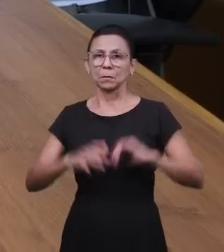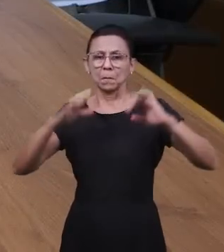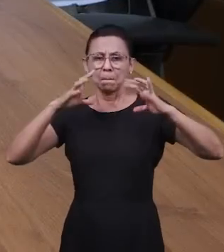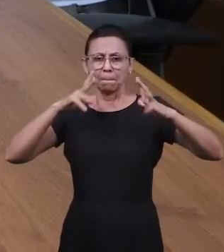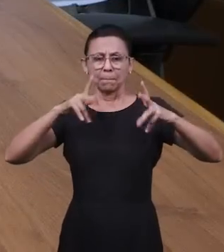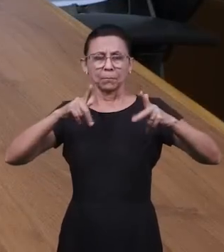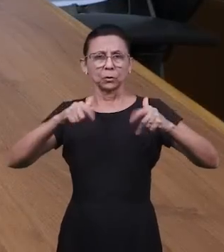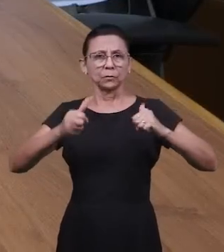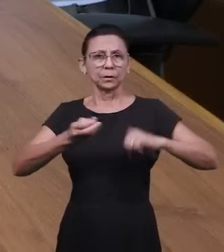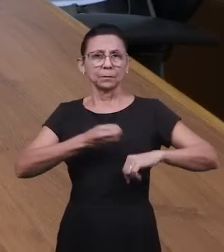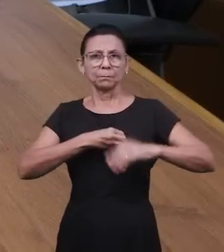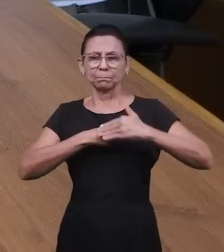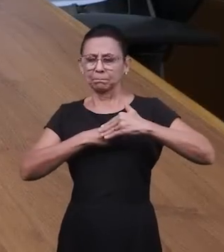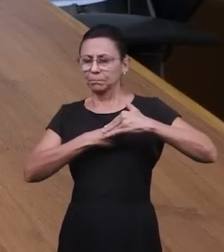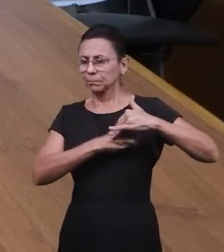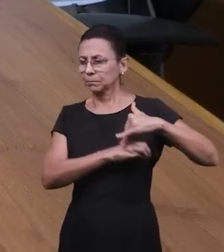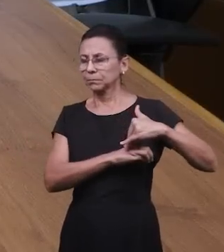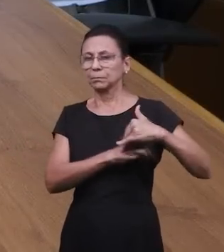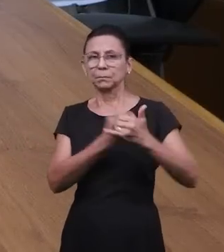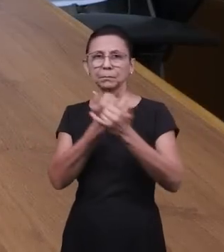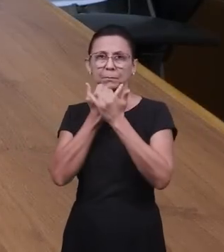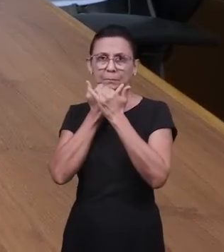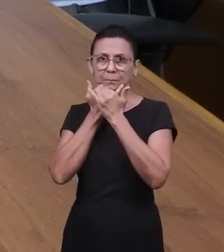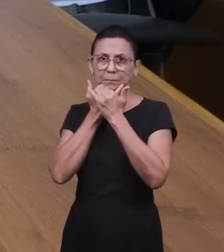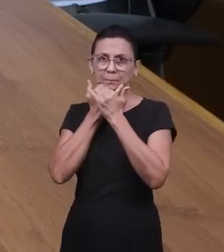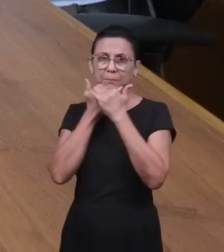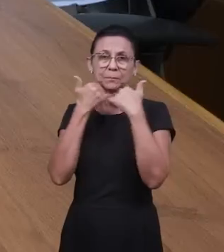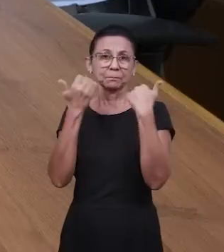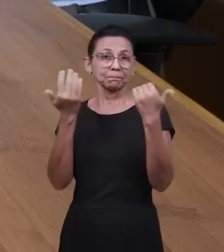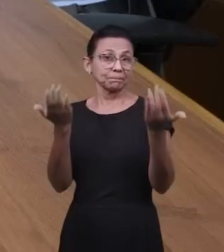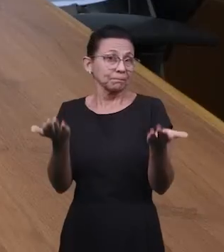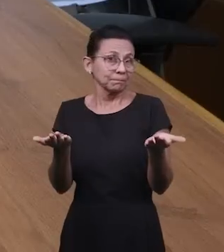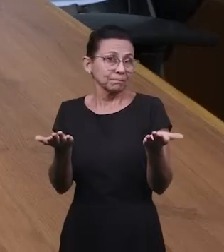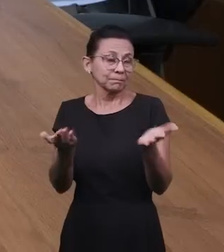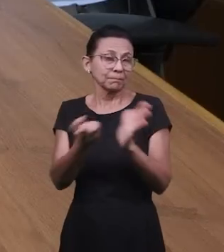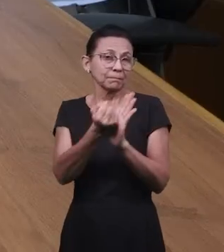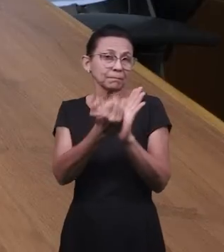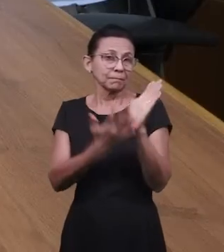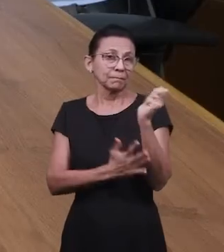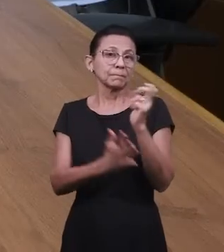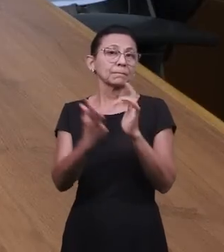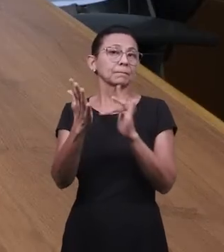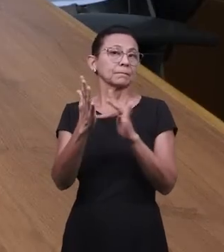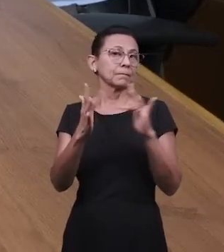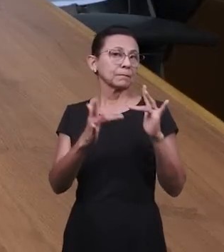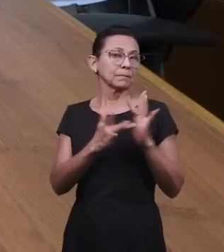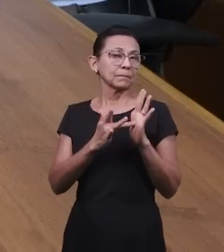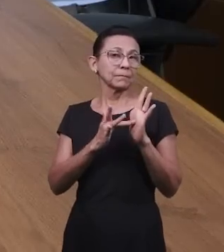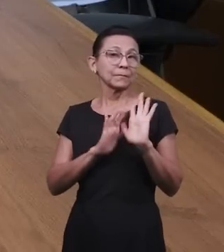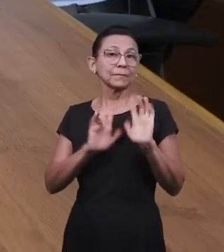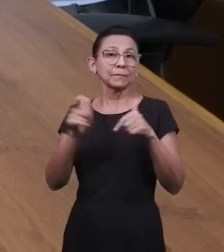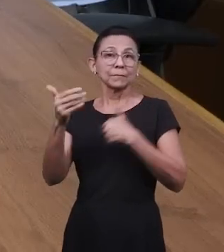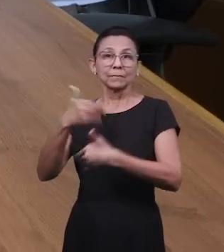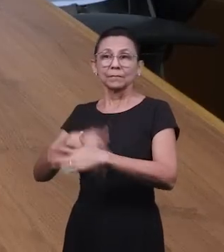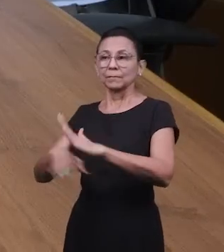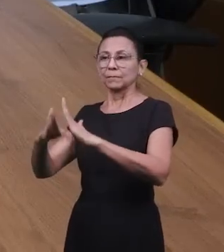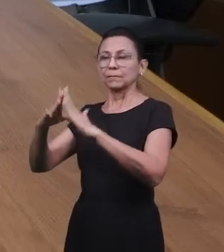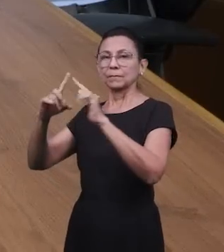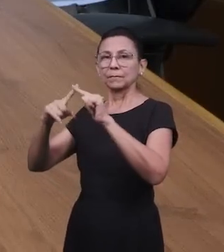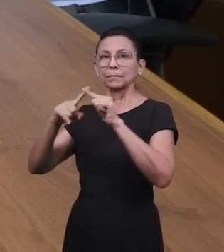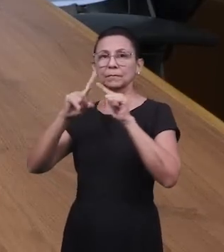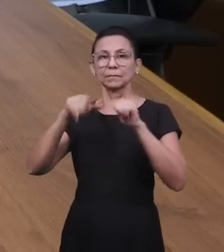purifica de todo o pecado. Então, o sangue de Jesus, ele atua no